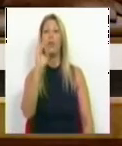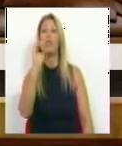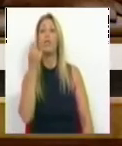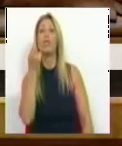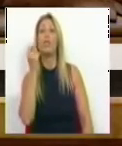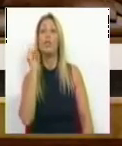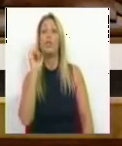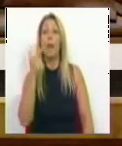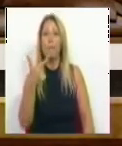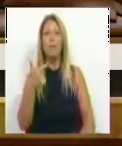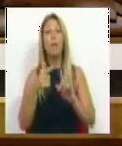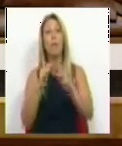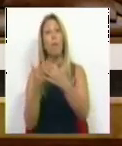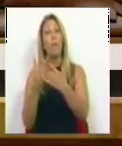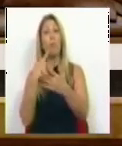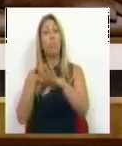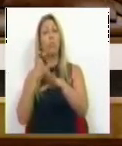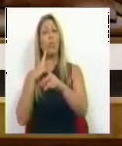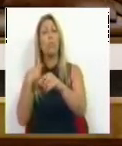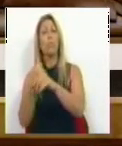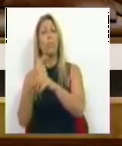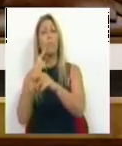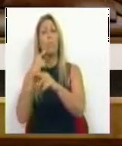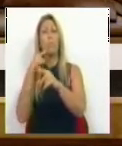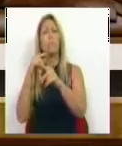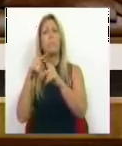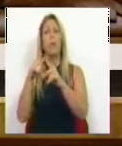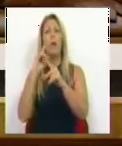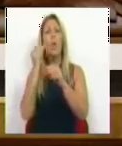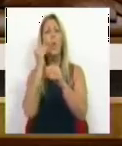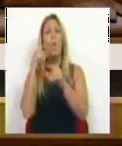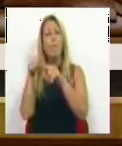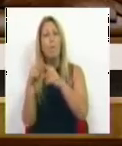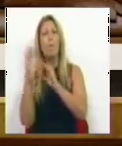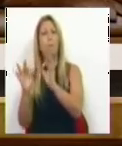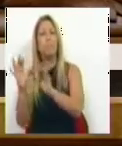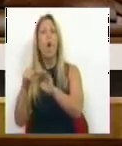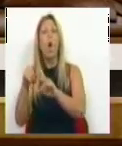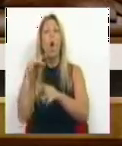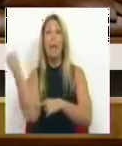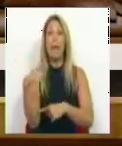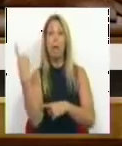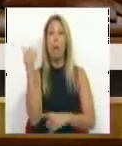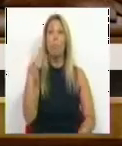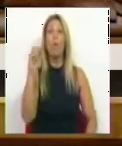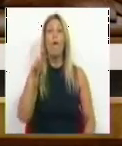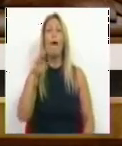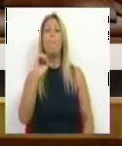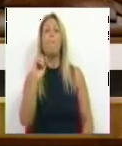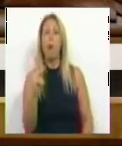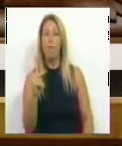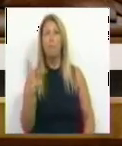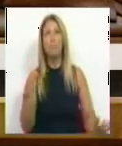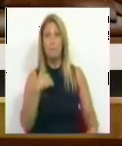Névoa, a operação de manutenção dos helicópteros Kamov. E, por terminar mesmo, Sr. Presidente, dizer que o Bloco de